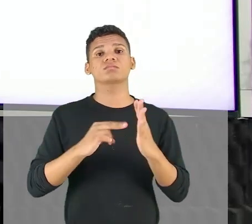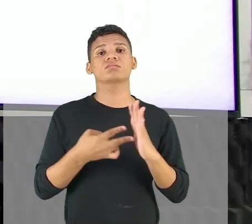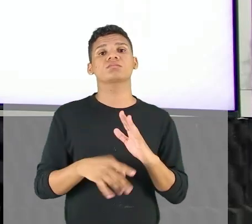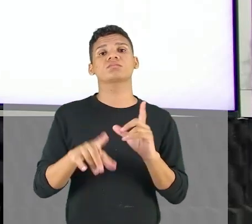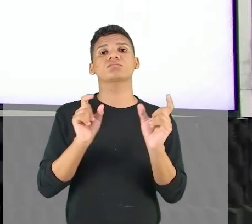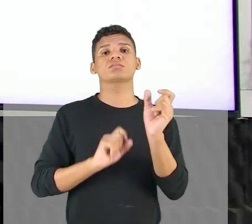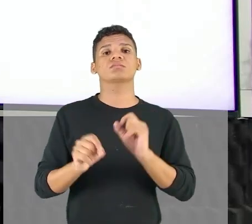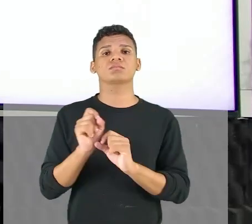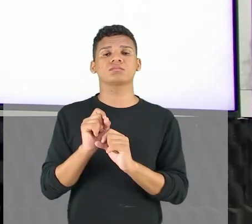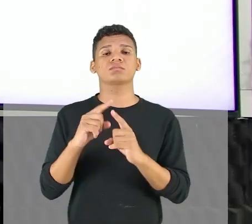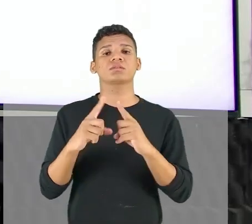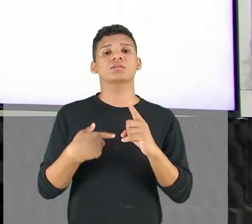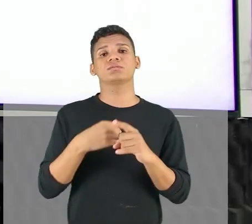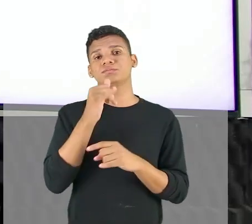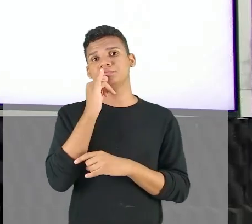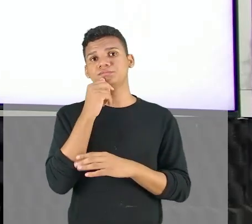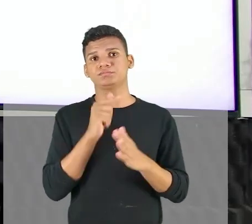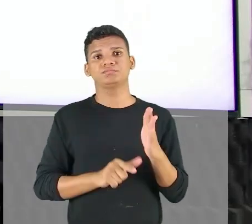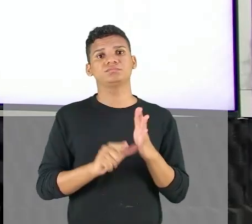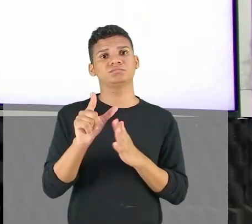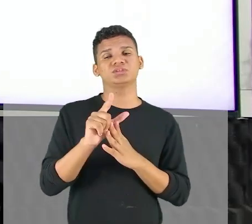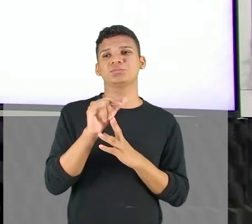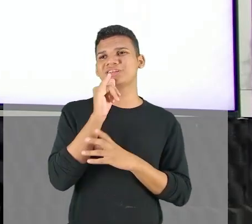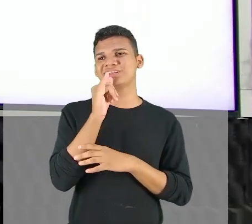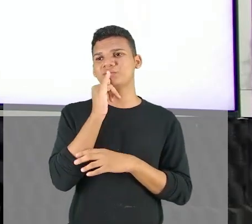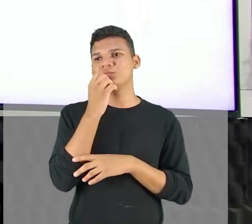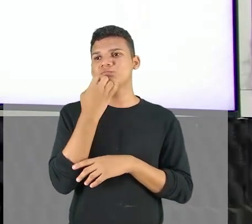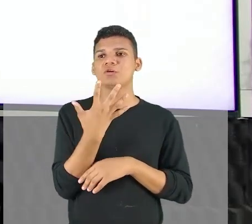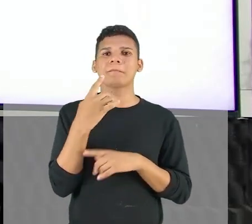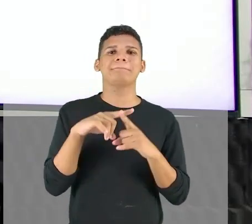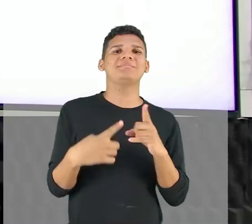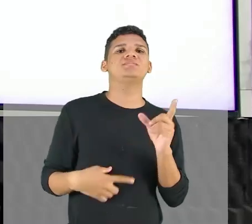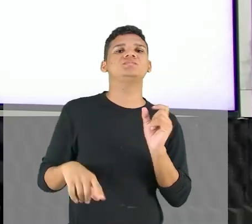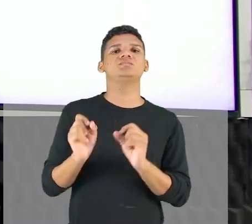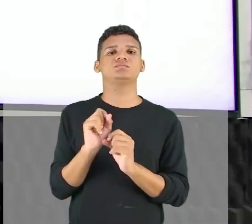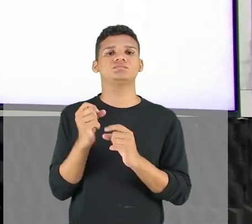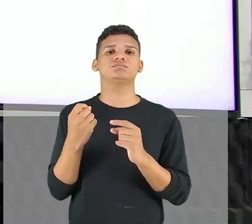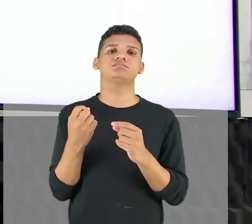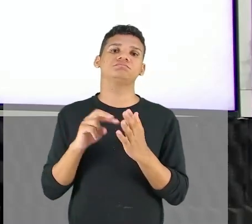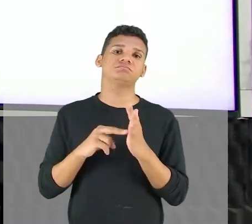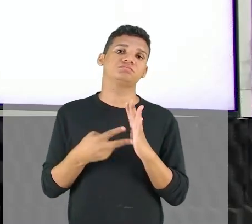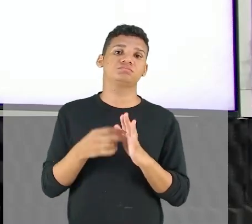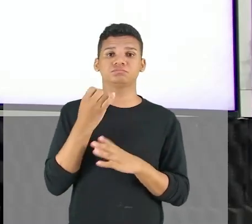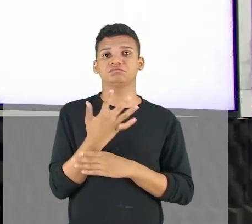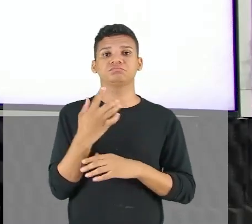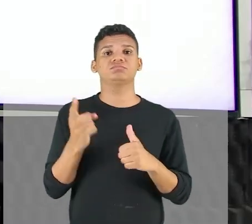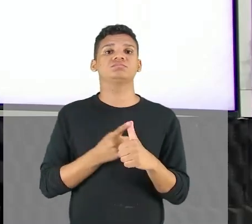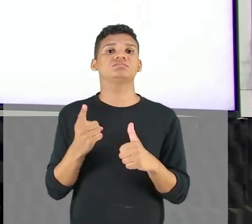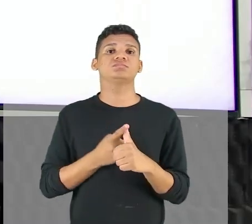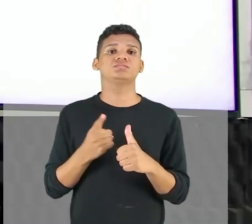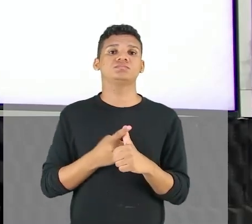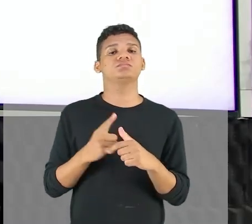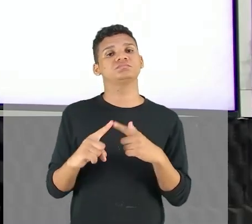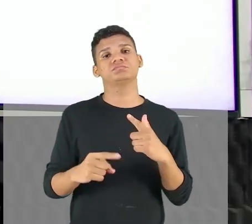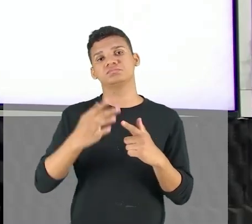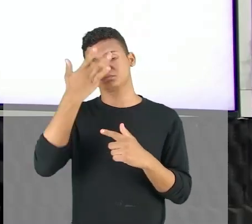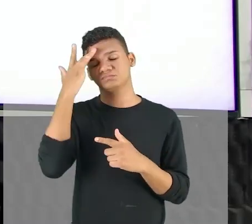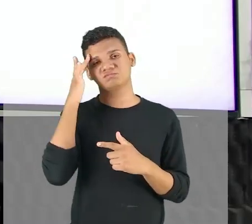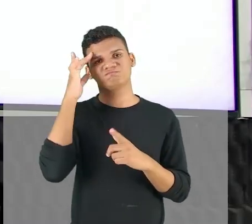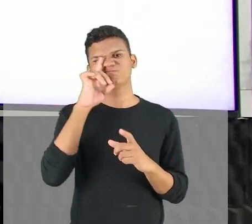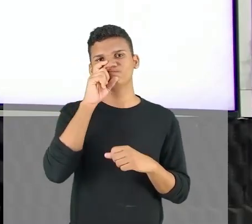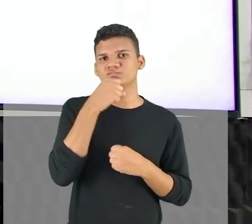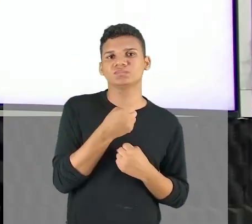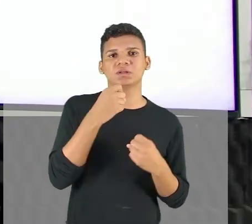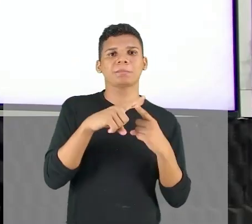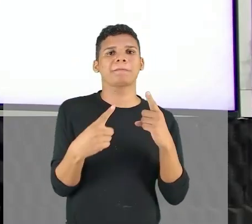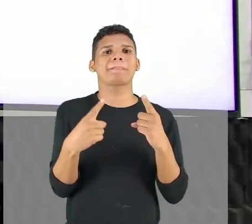quê? Antes, o que era ser bom? O que era ser bom, primeiramente? Era aquele que era forte, era